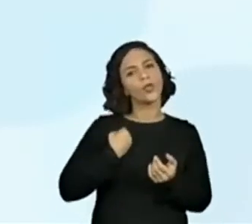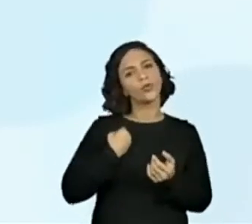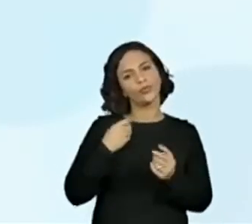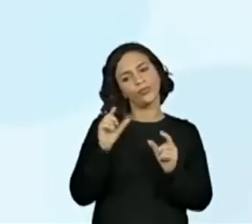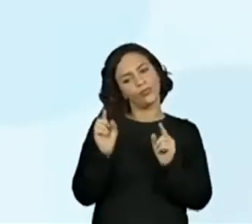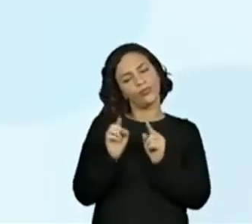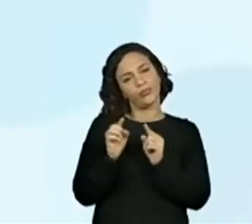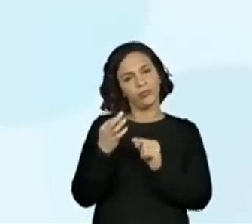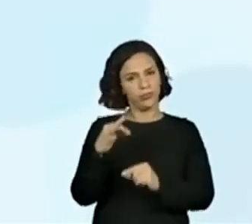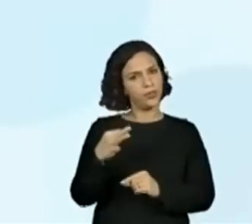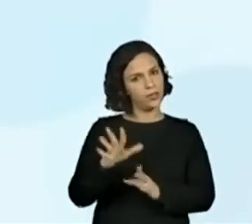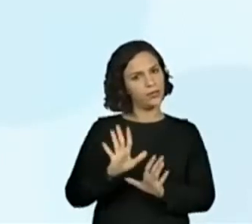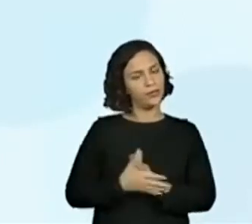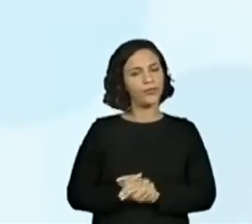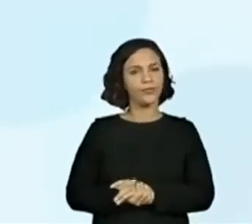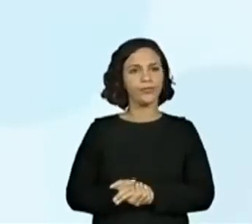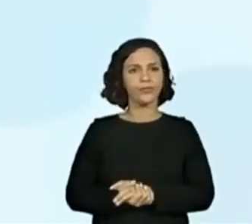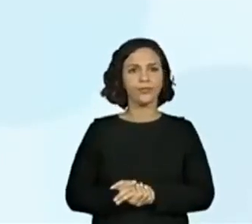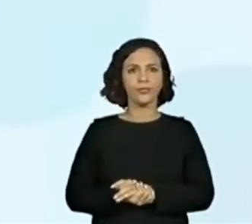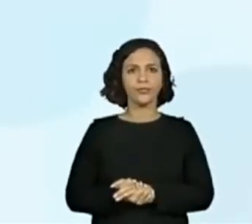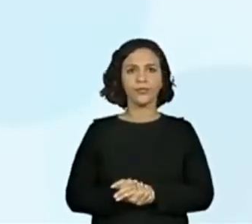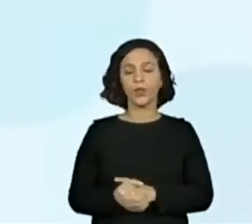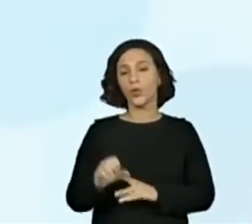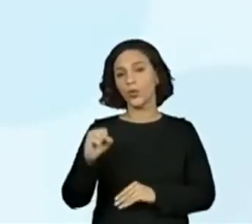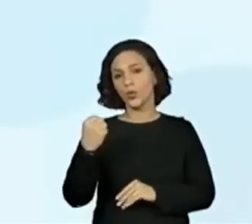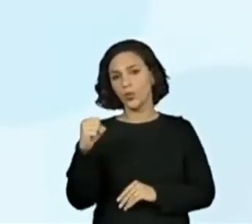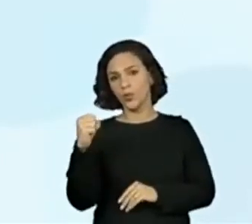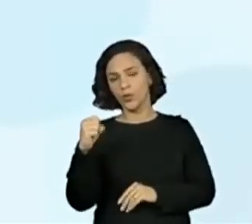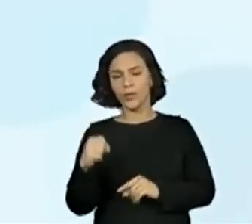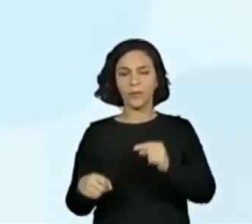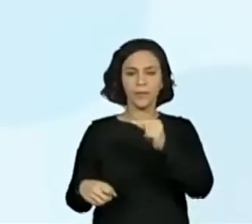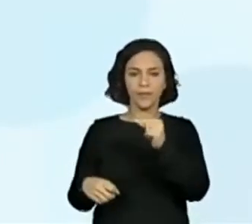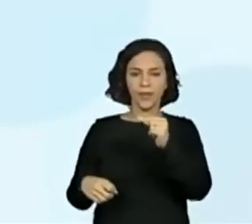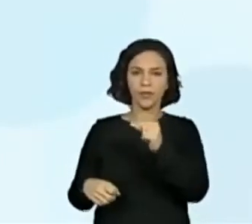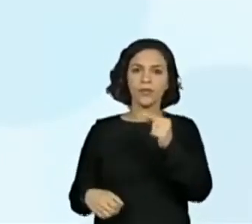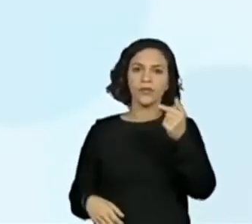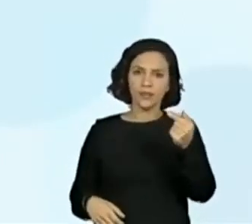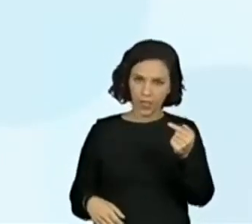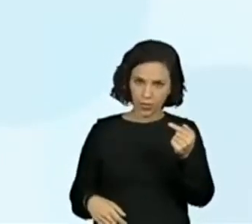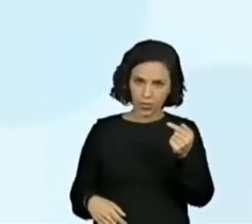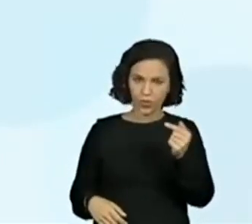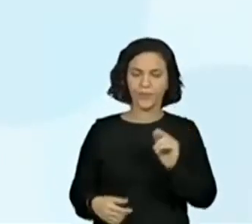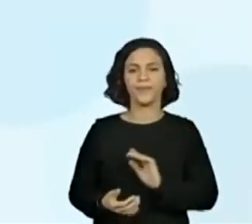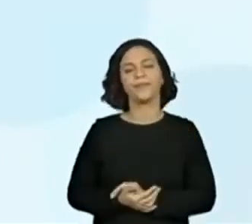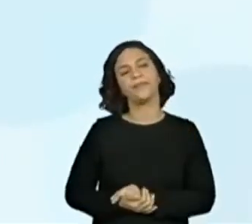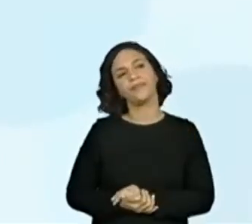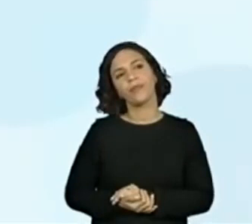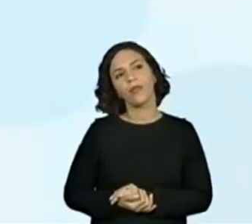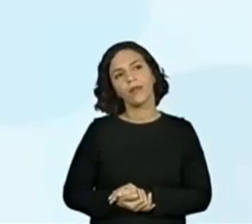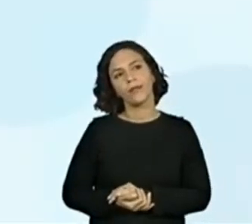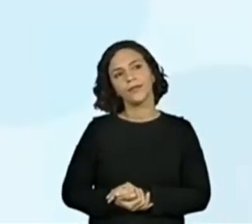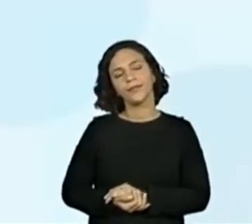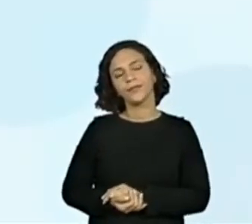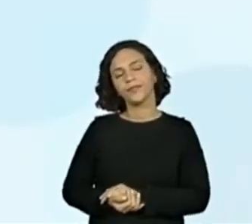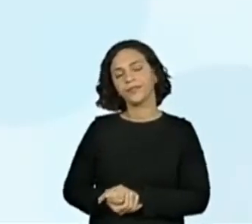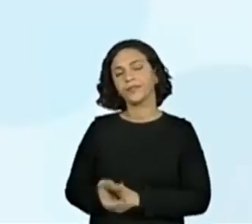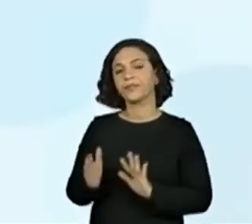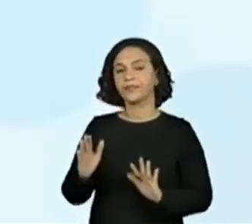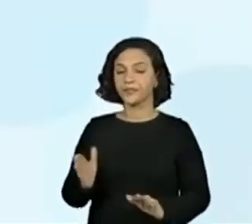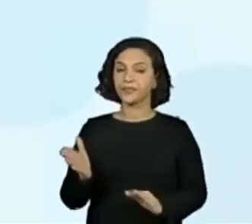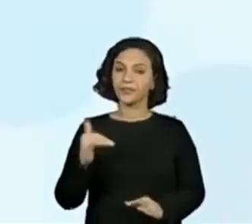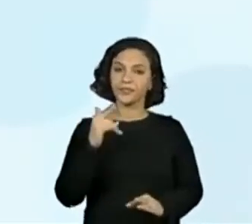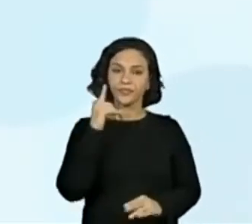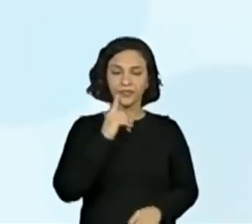Ó. Isso. 8 menos 7. 8 menos 7. Prontinho aqui. Então vamos resolver, não é? Se nós